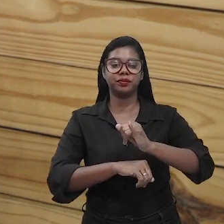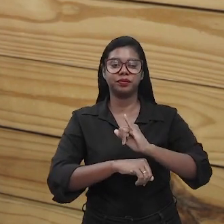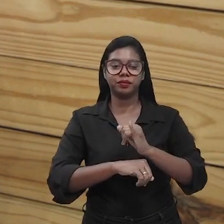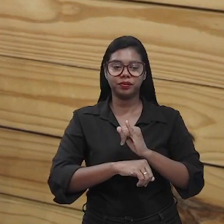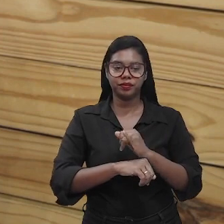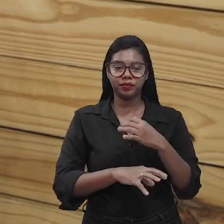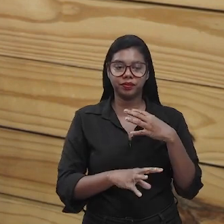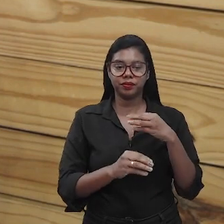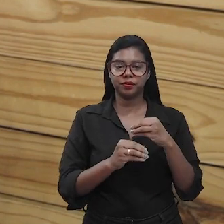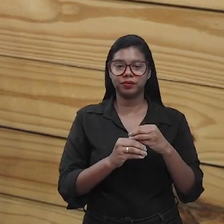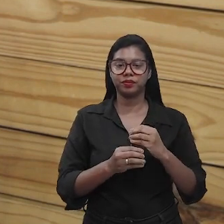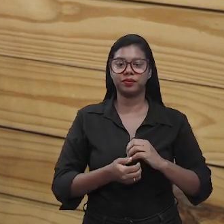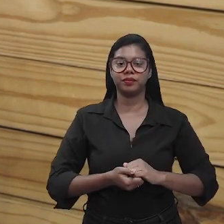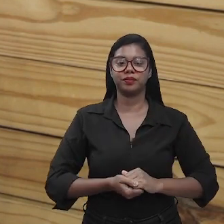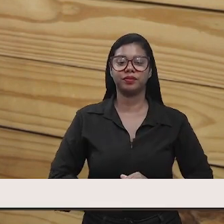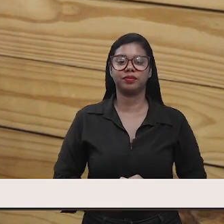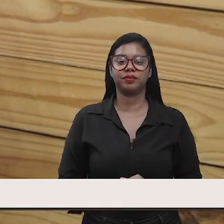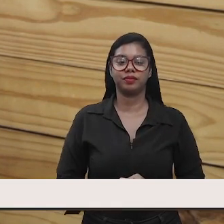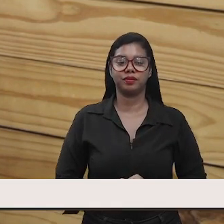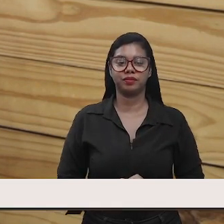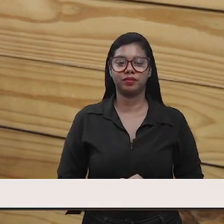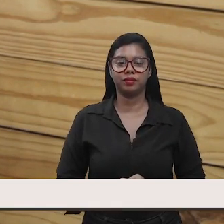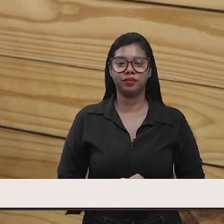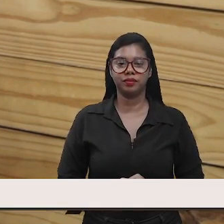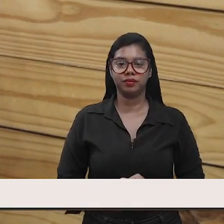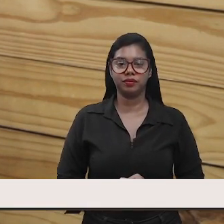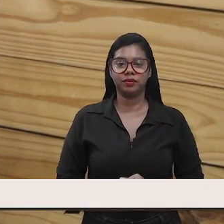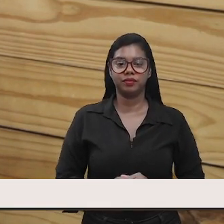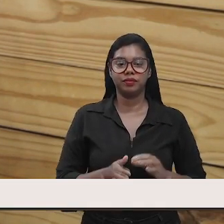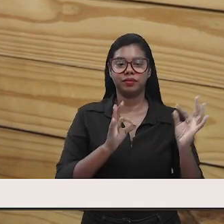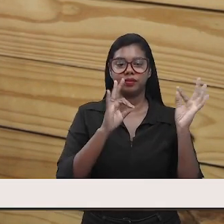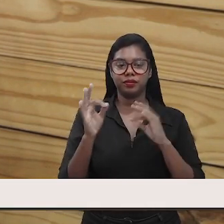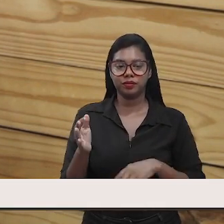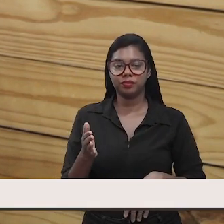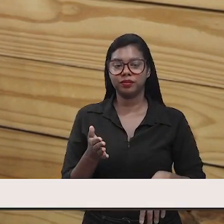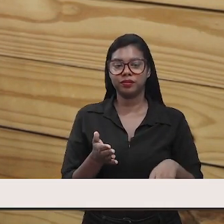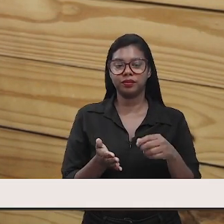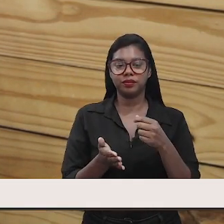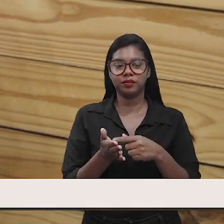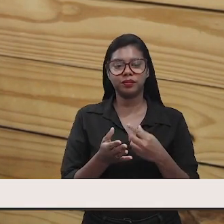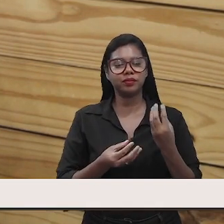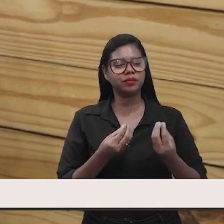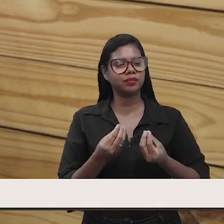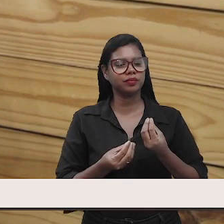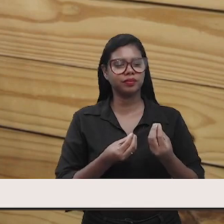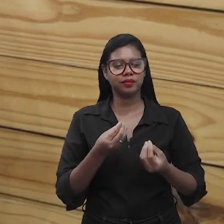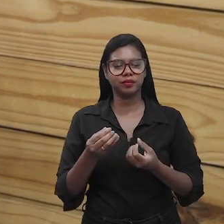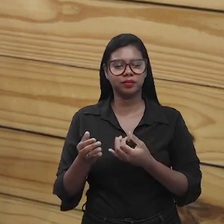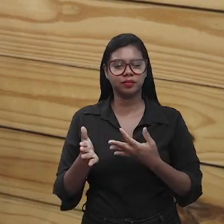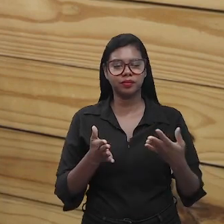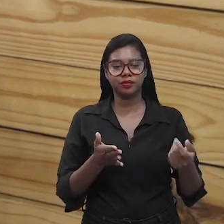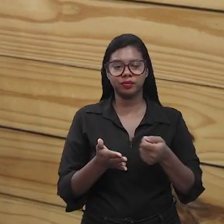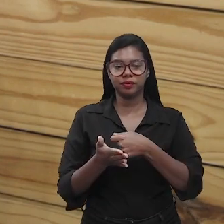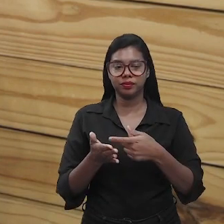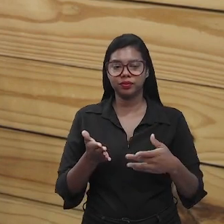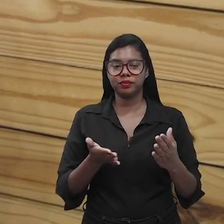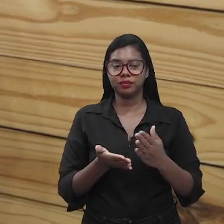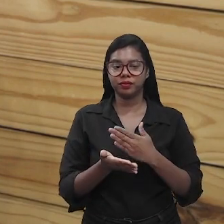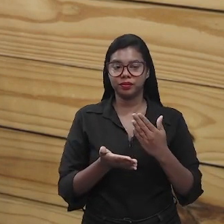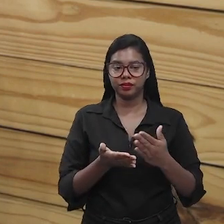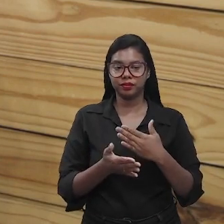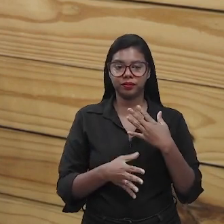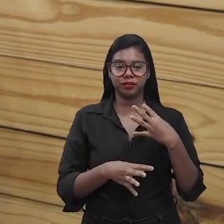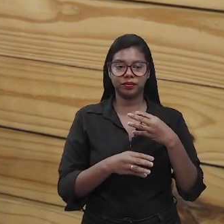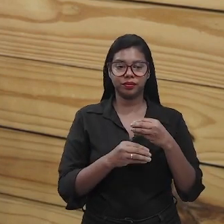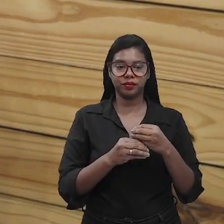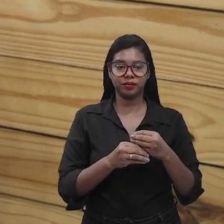de alguma forma registrar como se deu o processo de escrita do livro. Porque existe, claro, às vezes uma